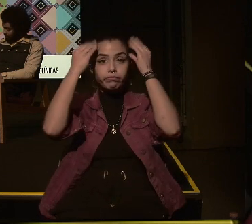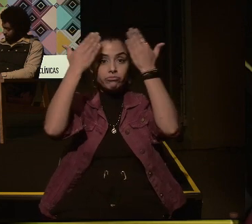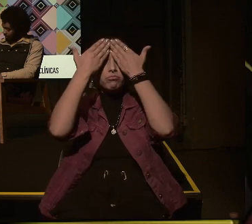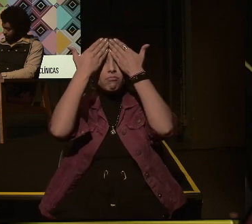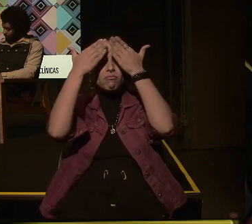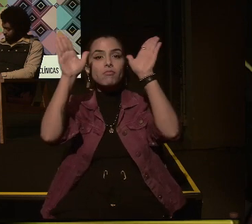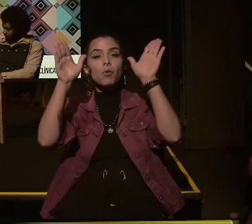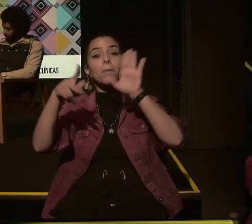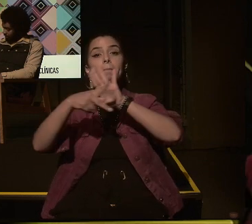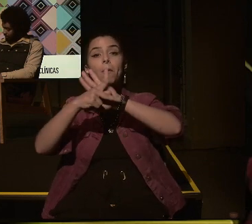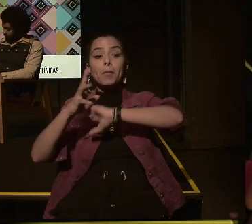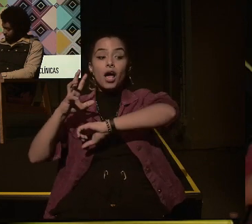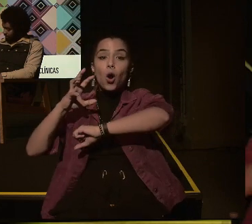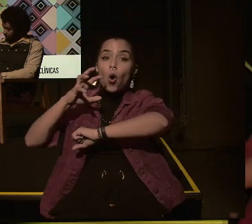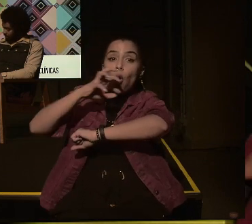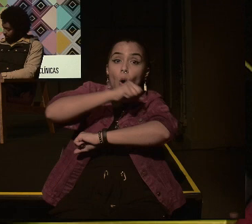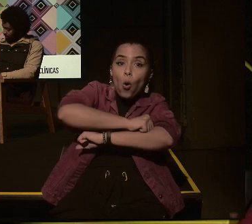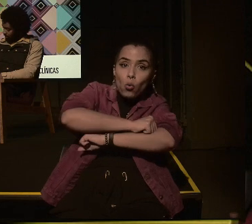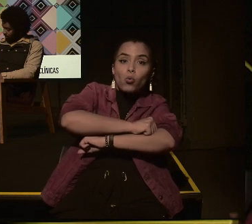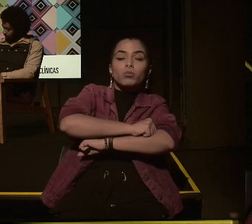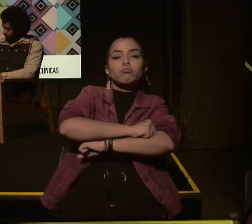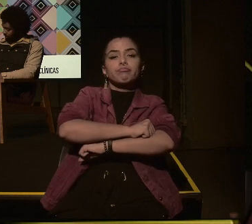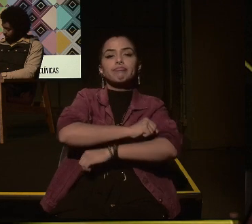que a colonialidade mais teme.